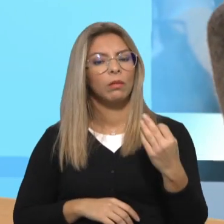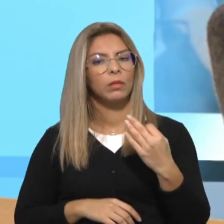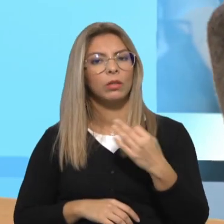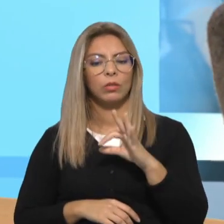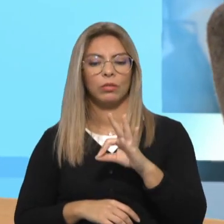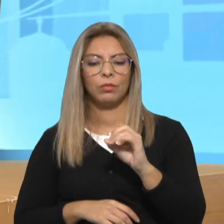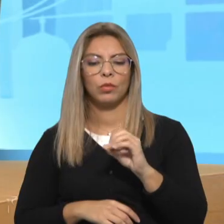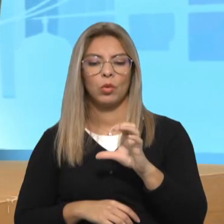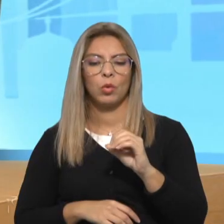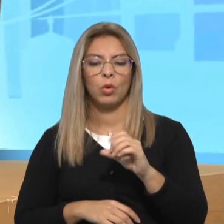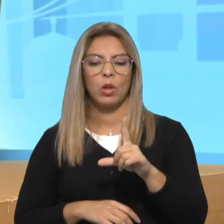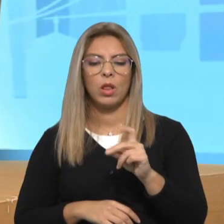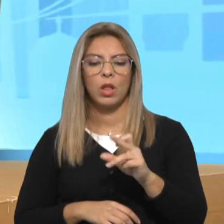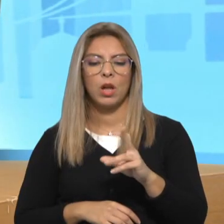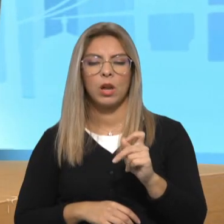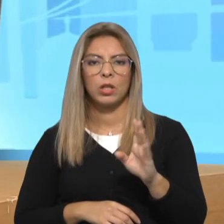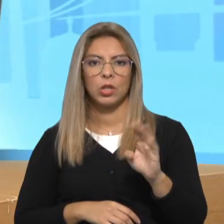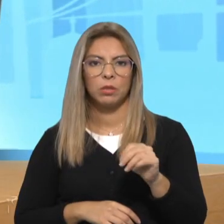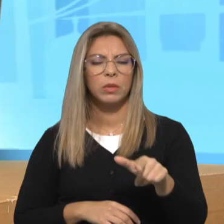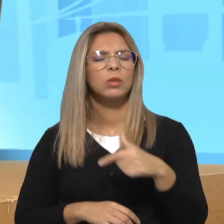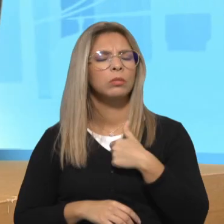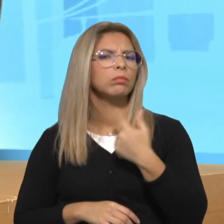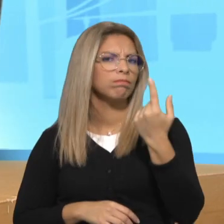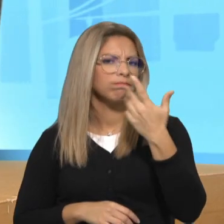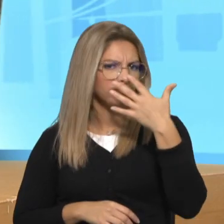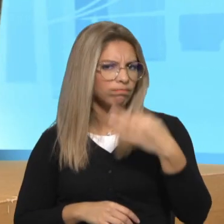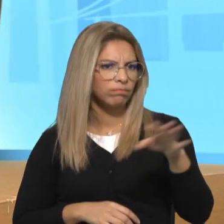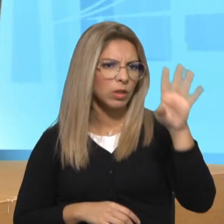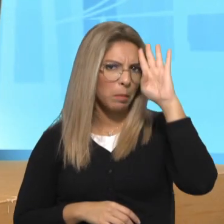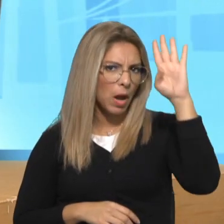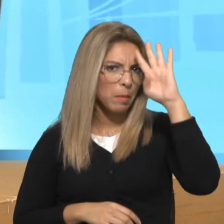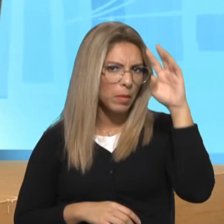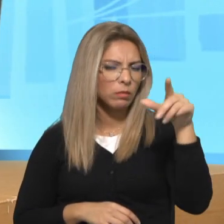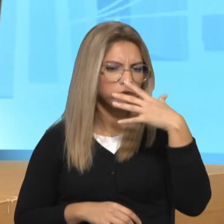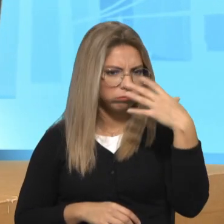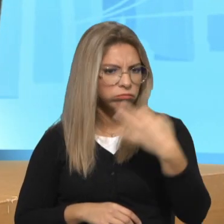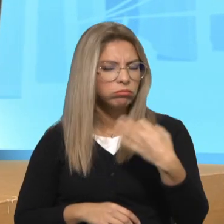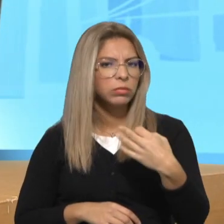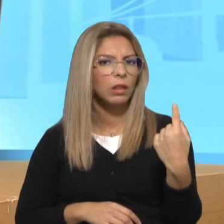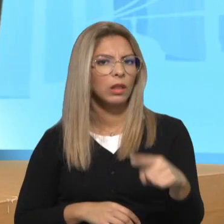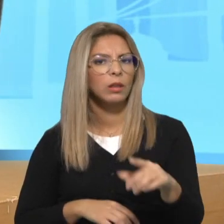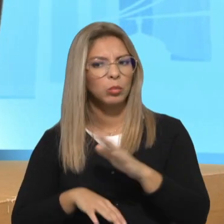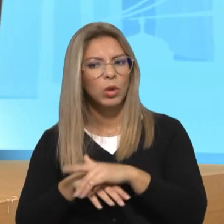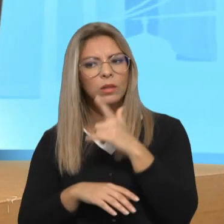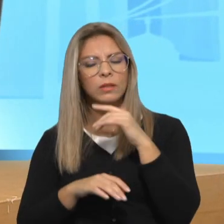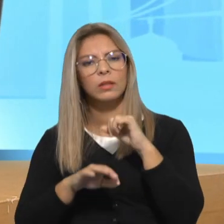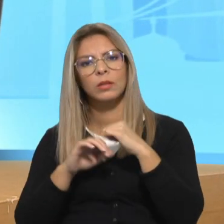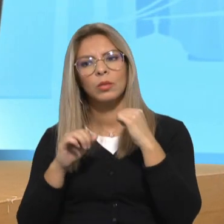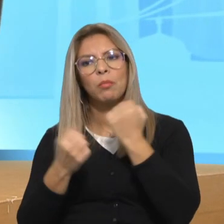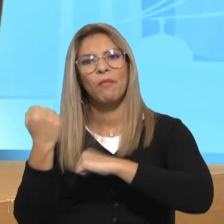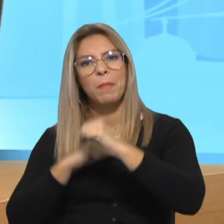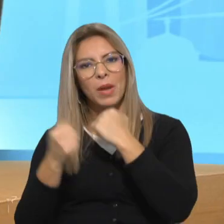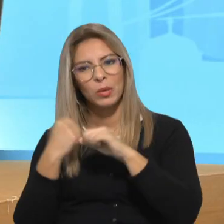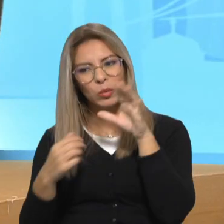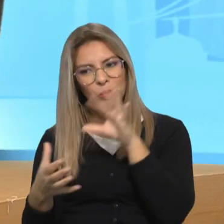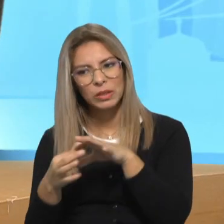focolares. Acredita que o Papa Francisco se inspirou também em Chiara Lubich, no carisma do movimento, para esta experiência